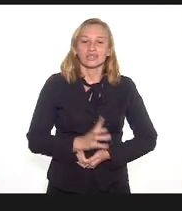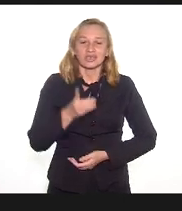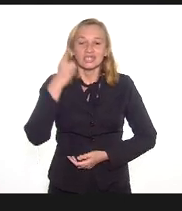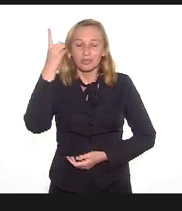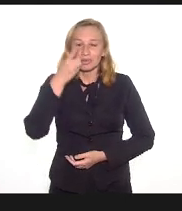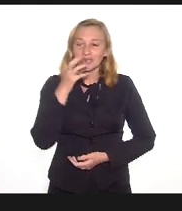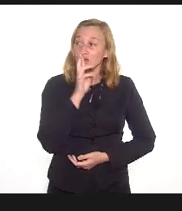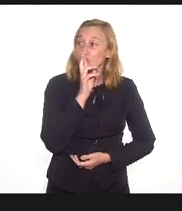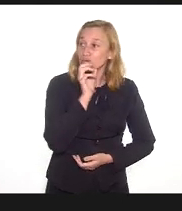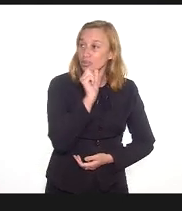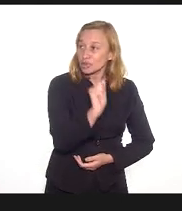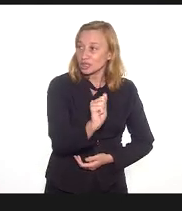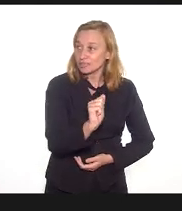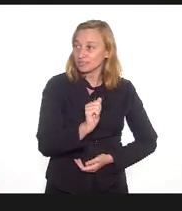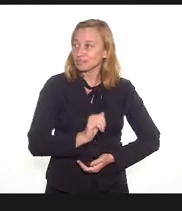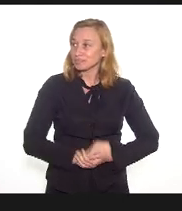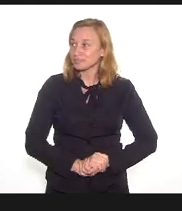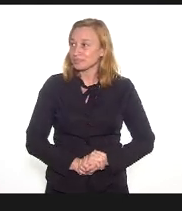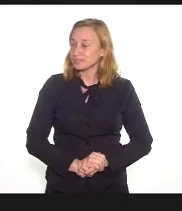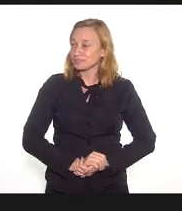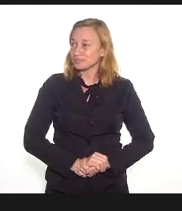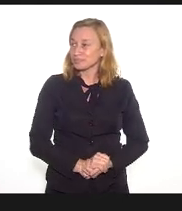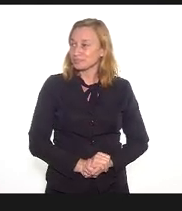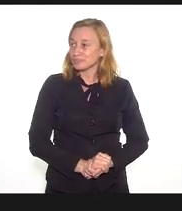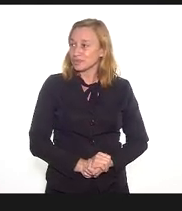deputado Rodrigo Amorim.